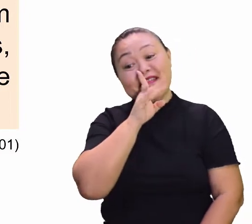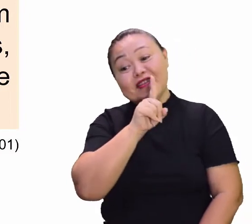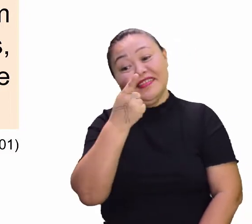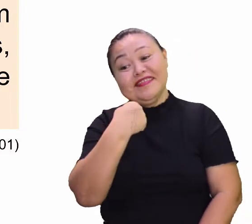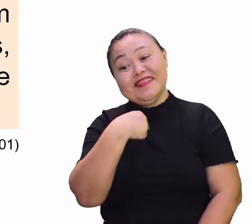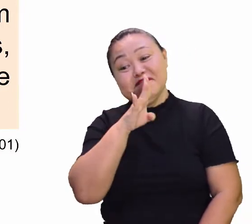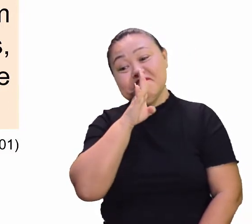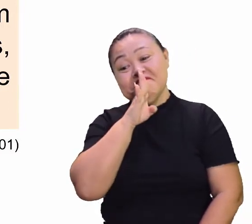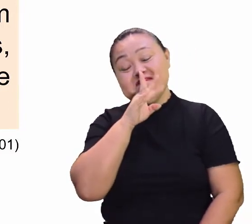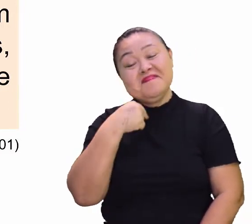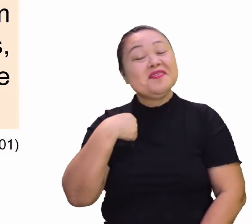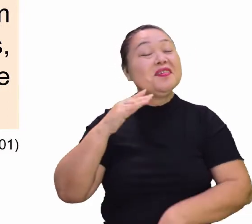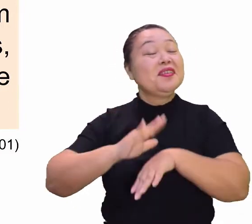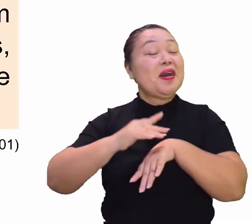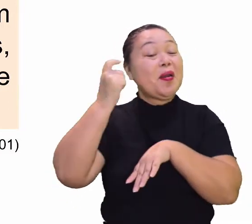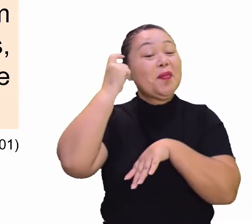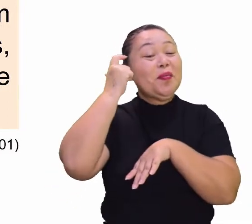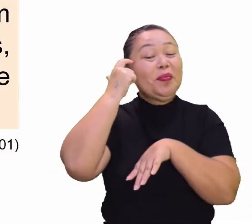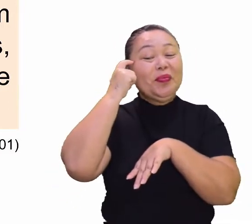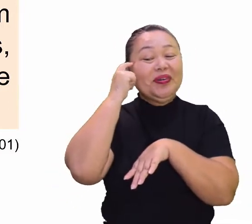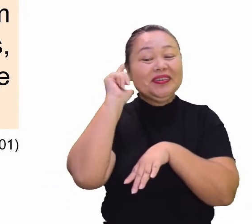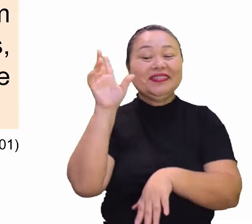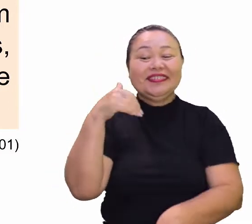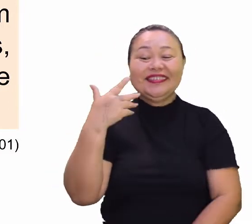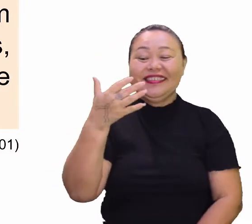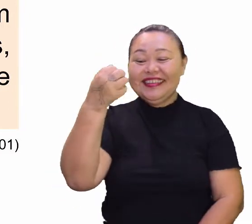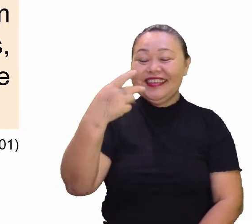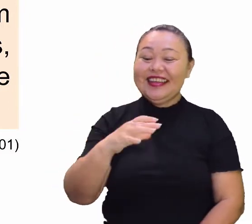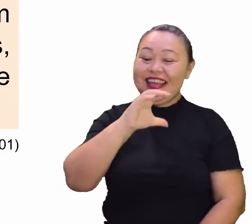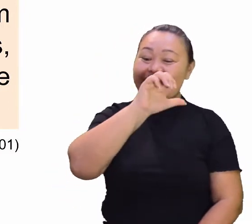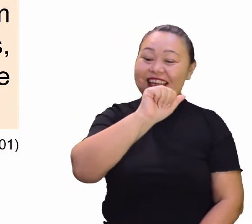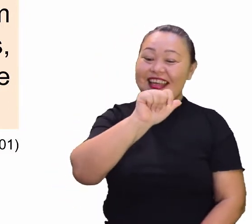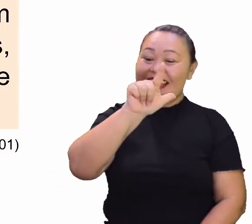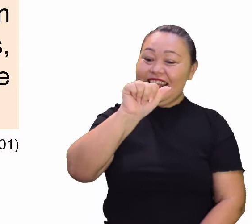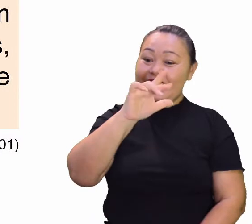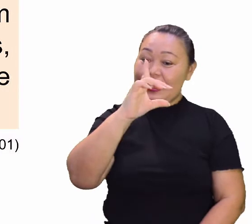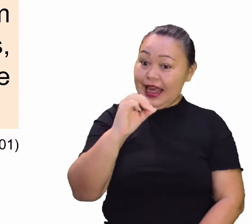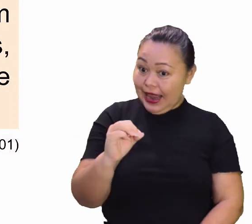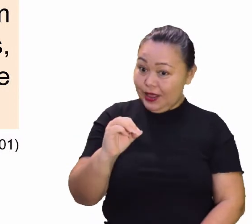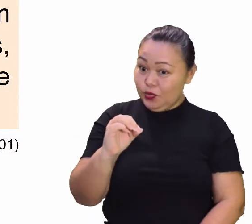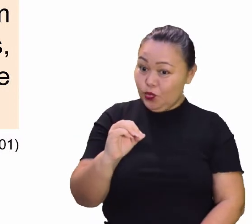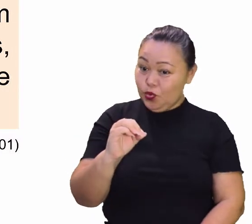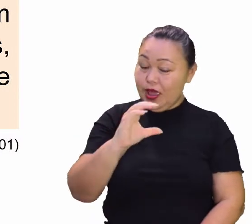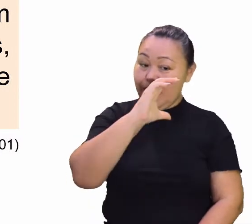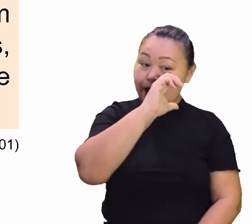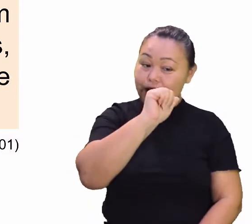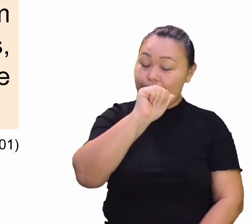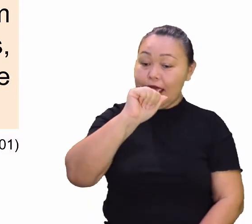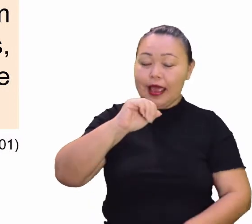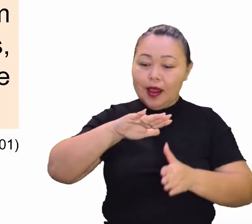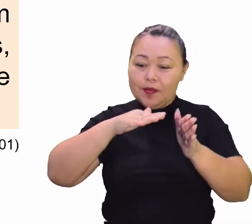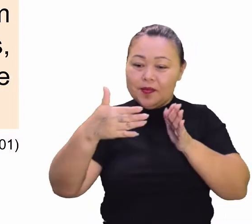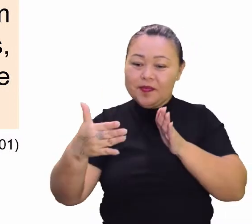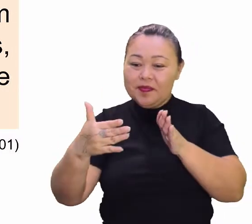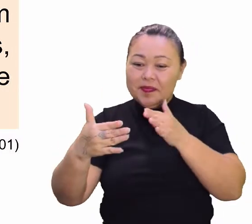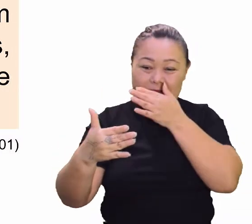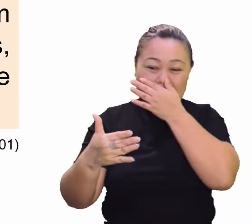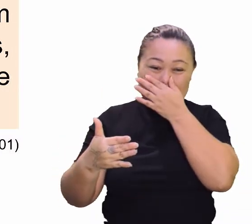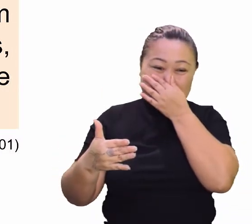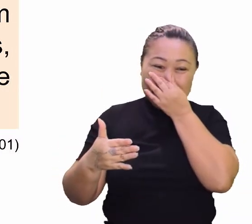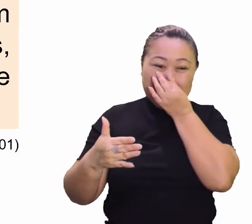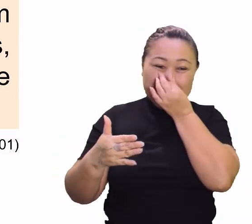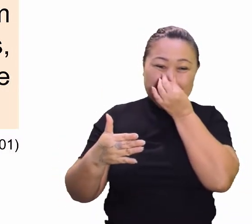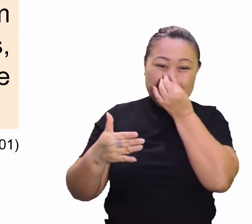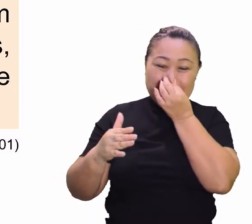Vamos lá, é porque eu estava pensando aqui, bora? Então, deixa ele falar. Quando a gente fala em calado, é aquela parte, vou desenhar aqui